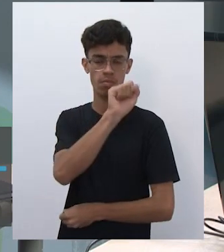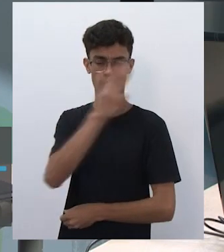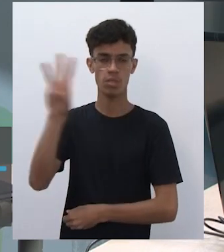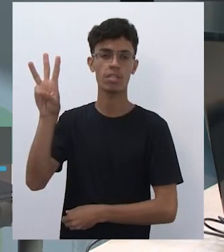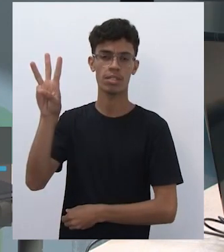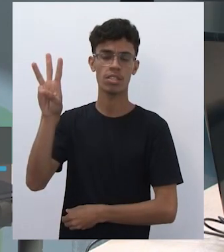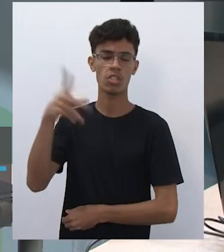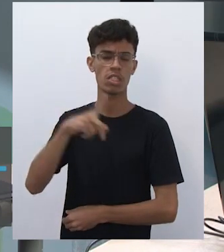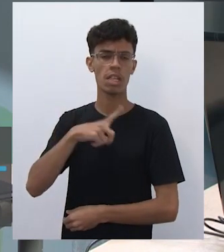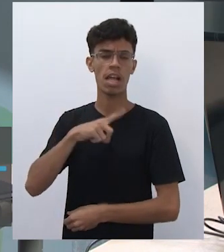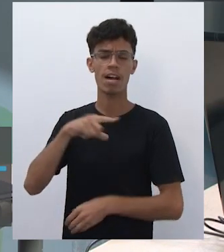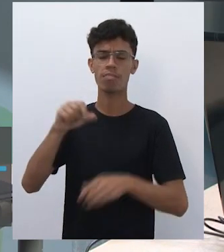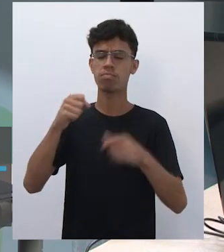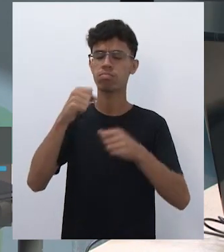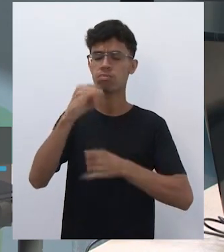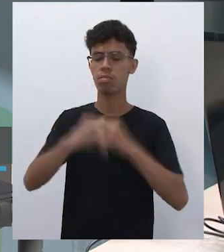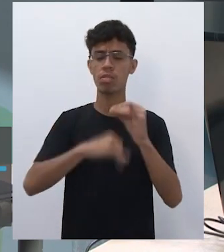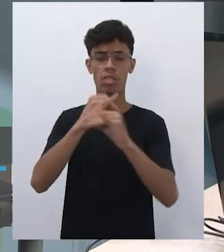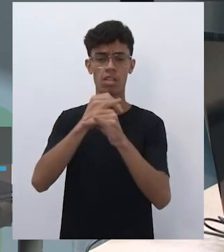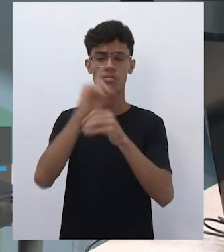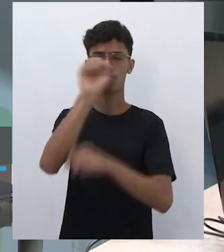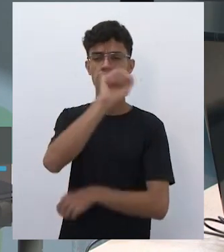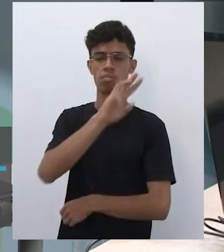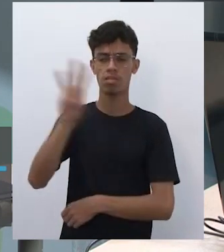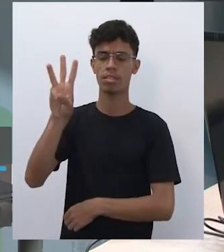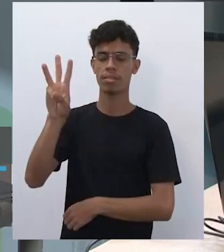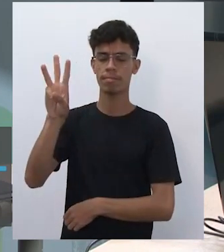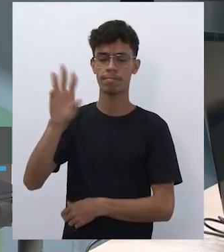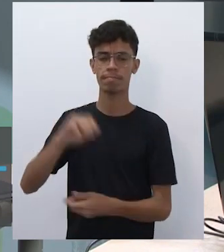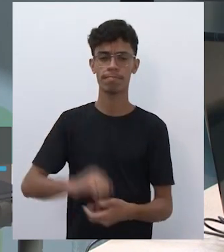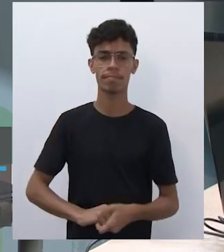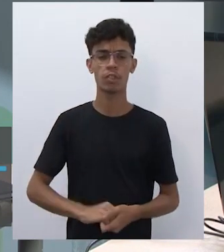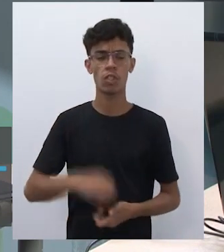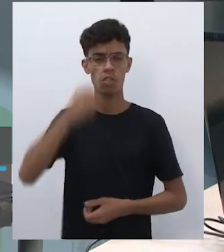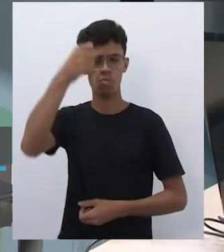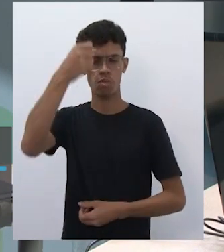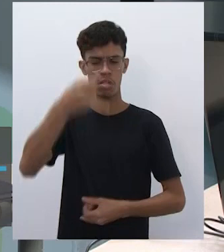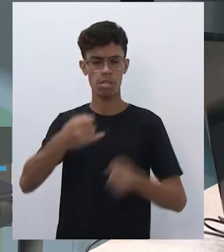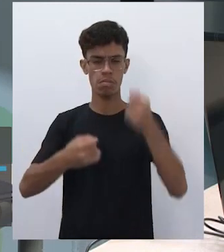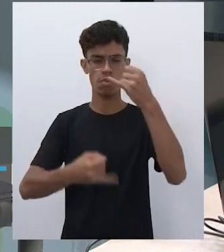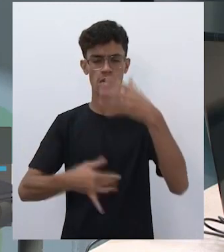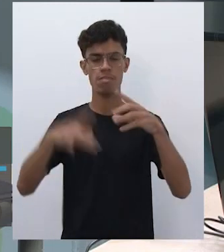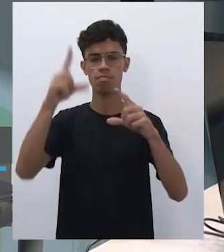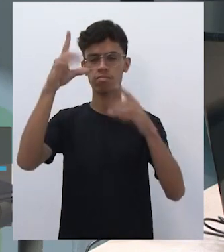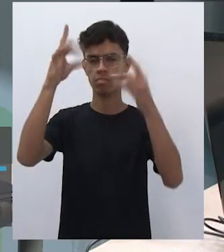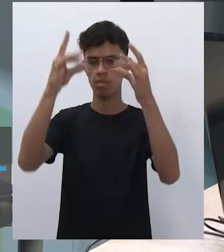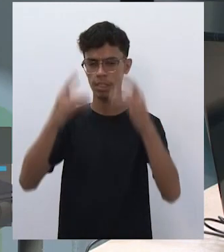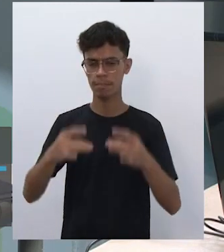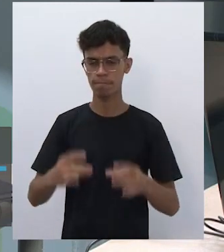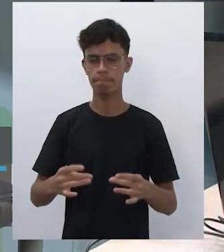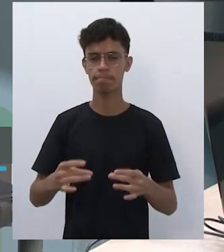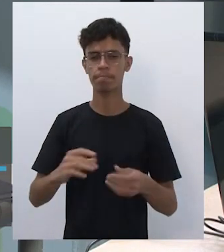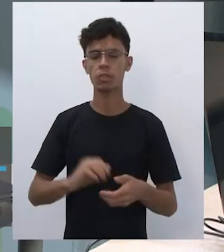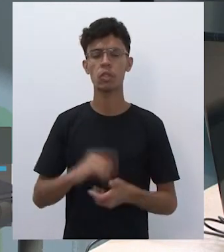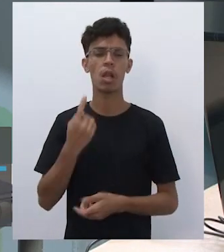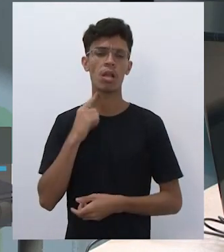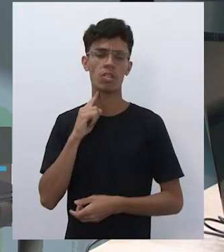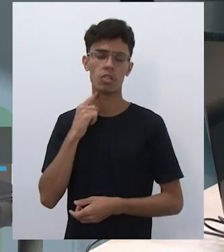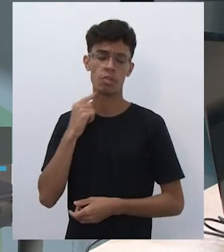um conteúdo que ele precisa gerar já está ali falando o quanto que ele reduz de lixo, o quanto que ele reduz